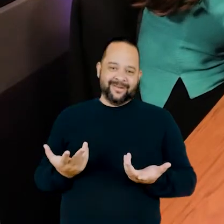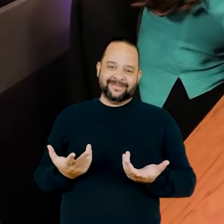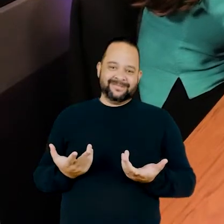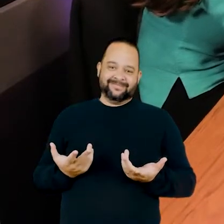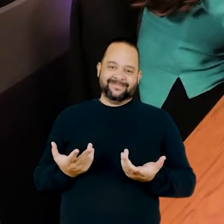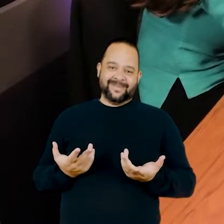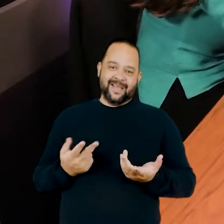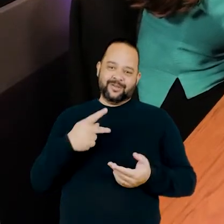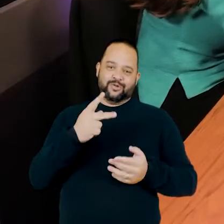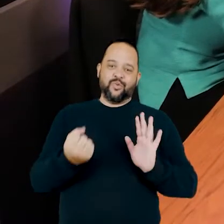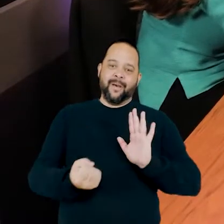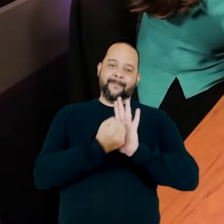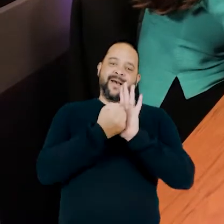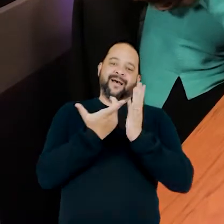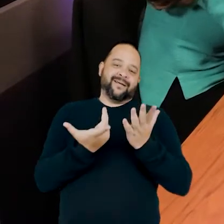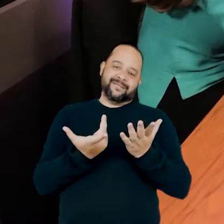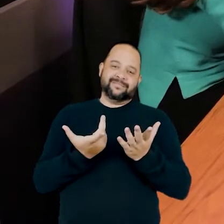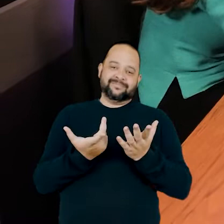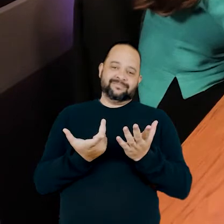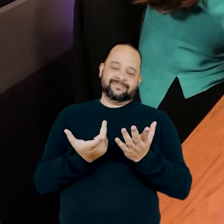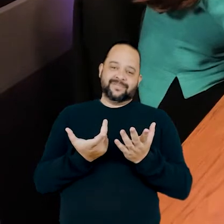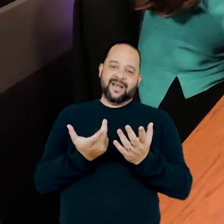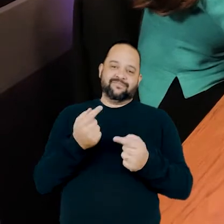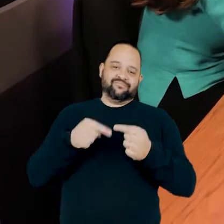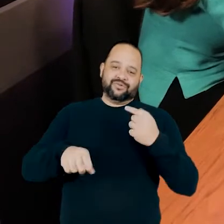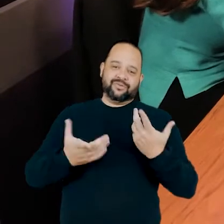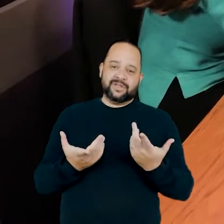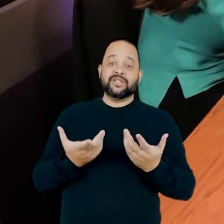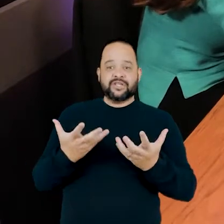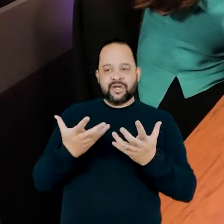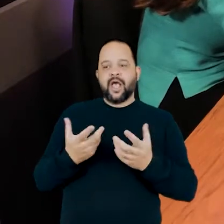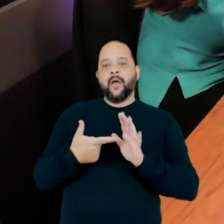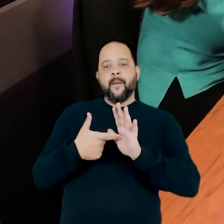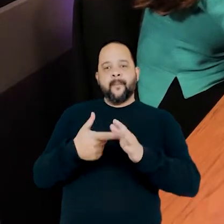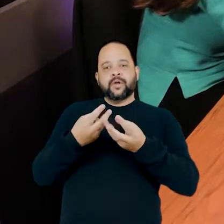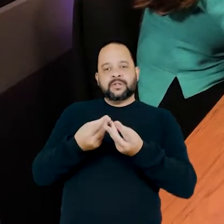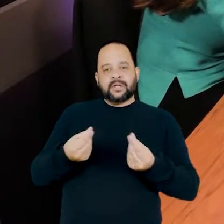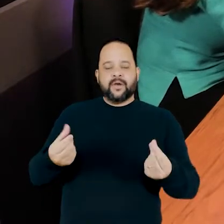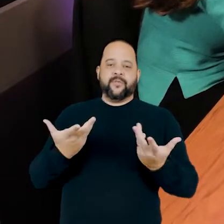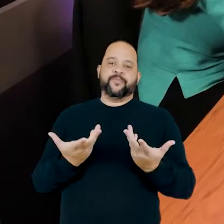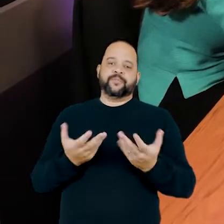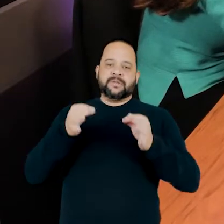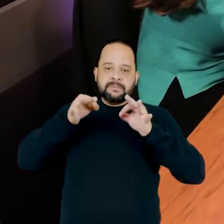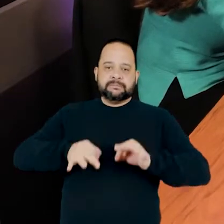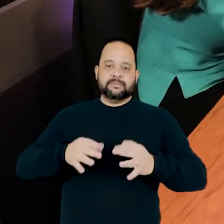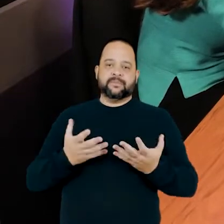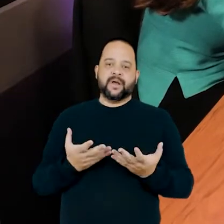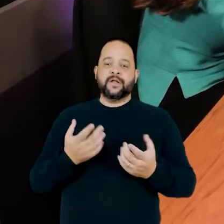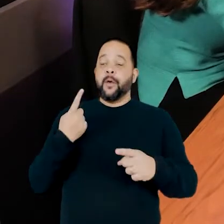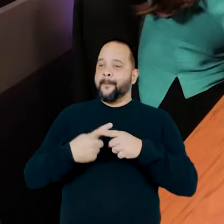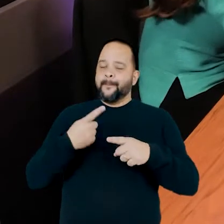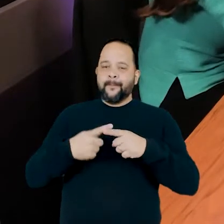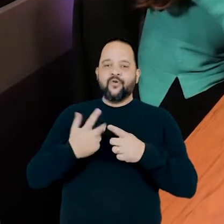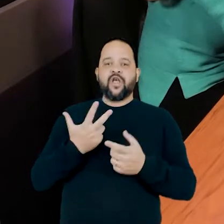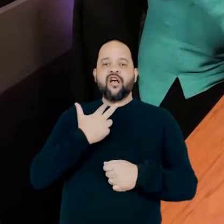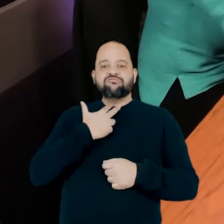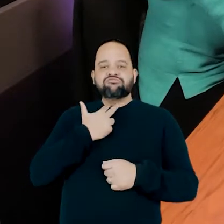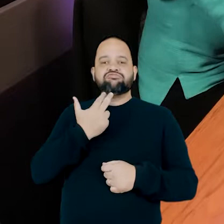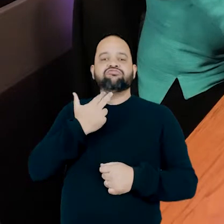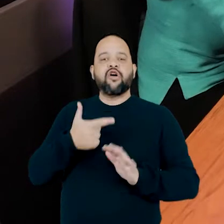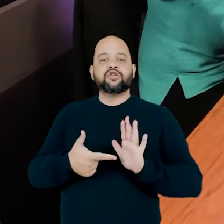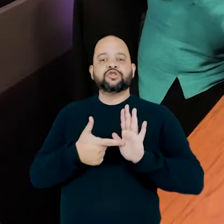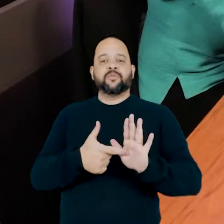associação do jeito errado, né? Entre a marca e o músico, que é o... Querendo ou não, é a voz que